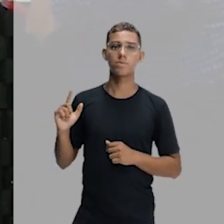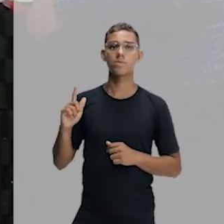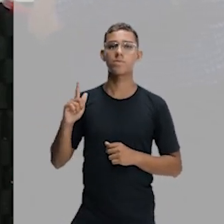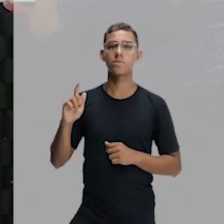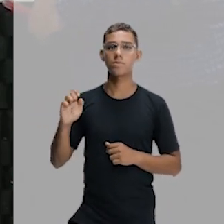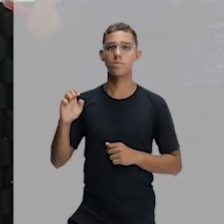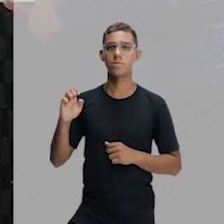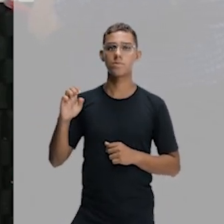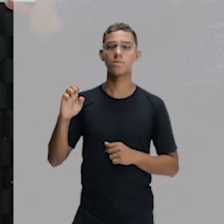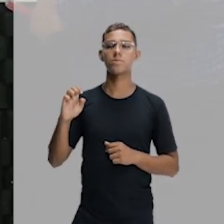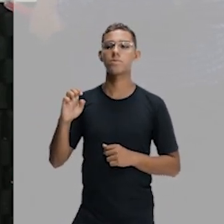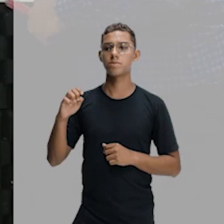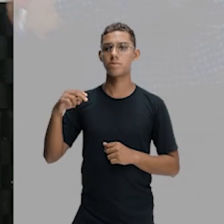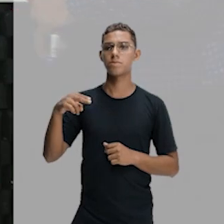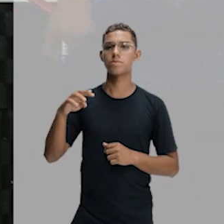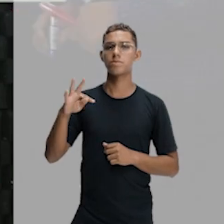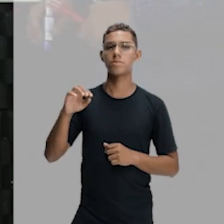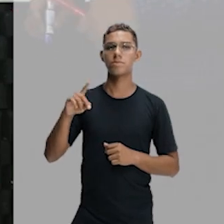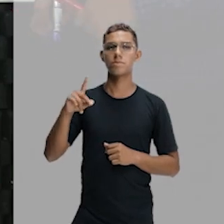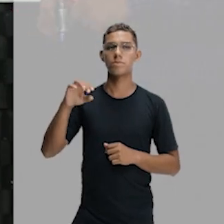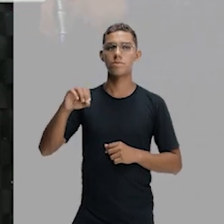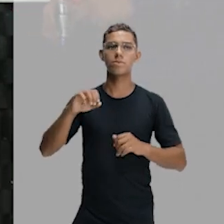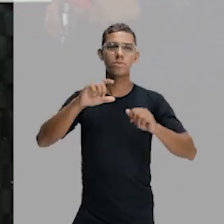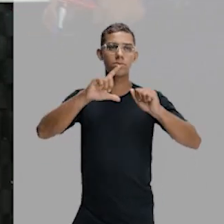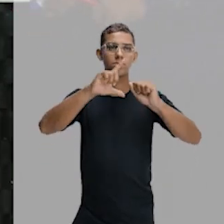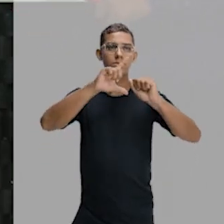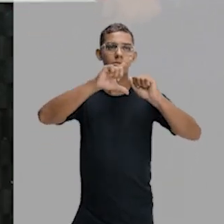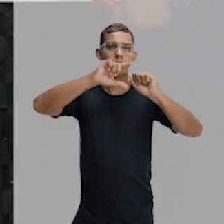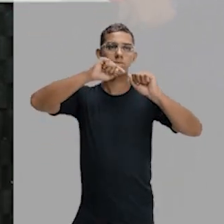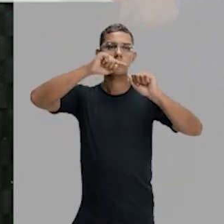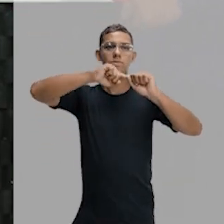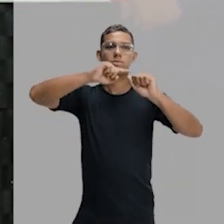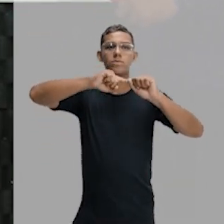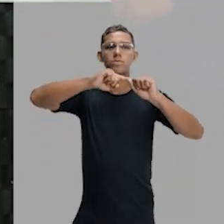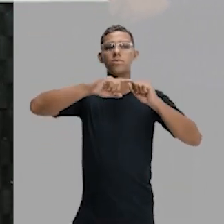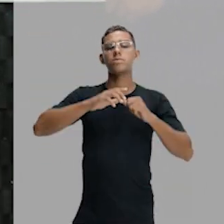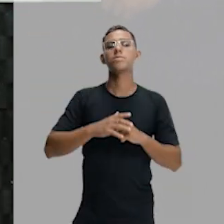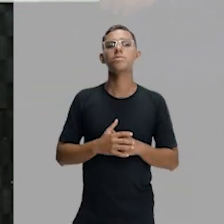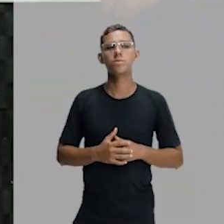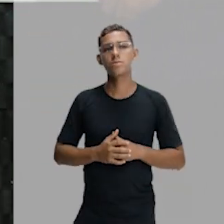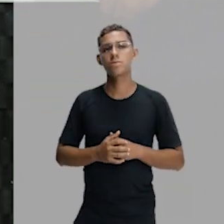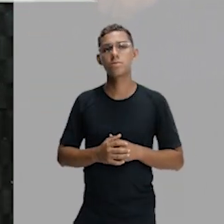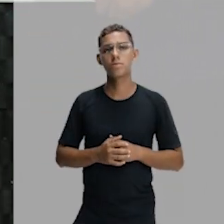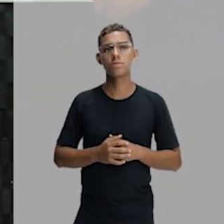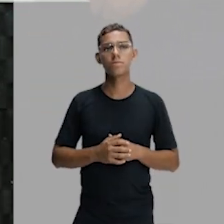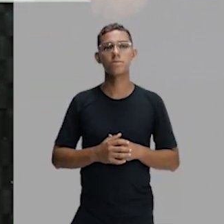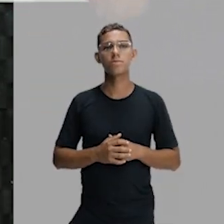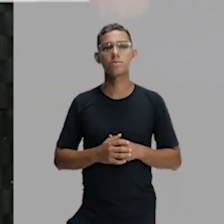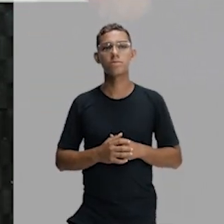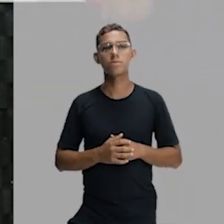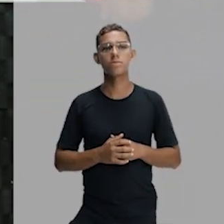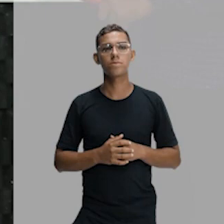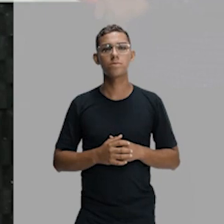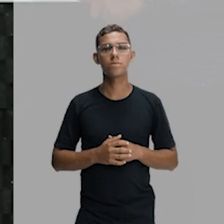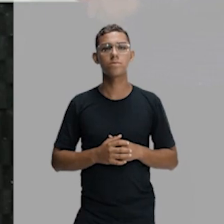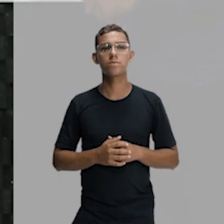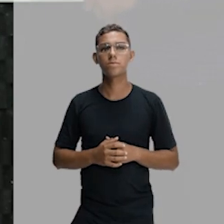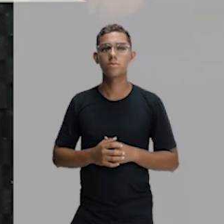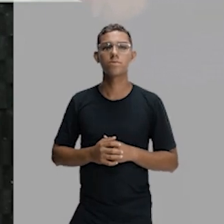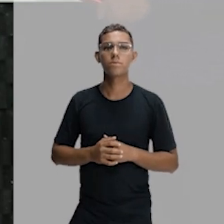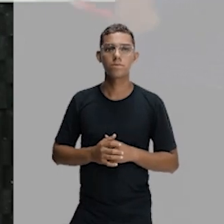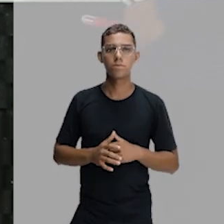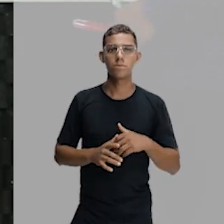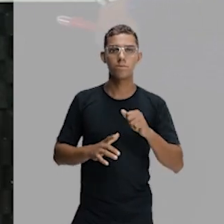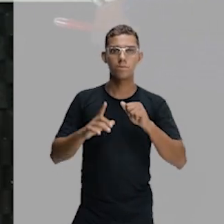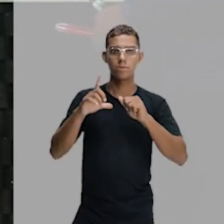genótipo homozigoto recessivo. Ou seja, desses 160 descendentes, espera-se que 40